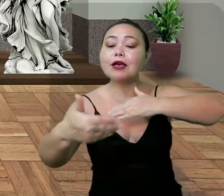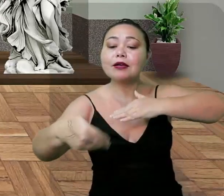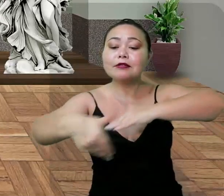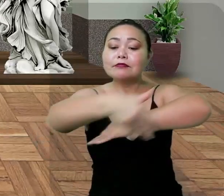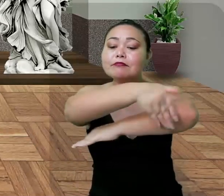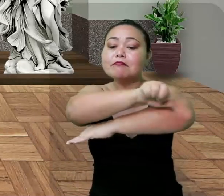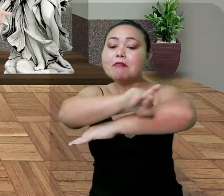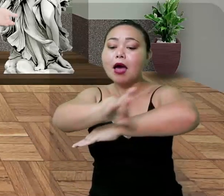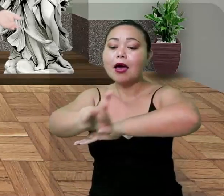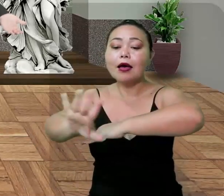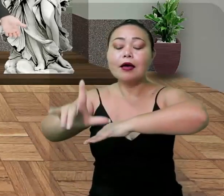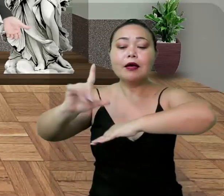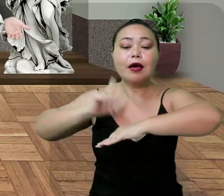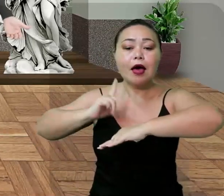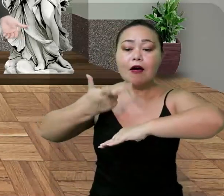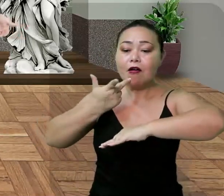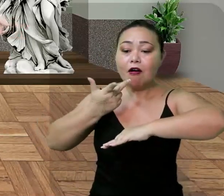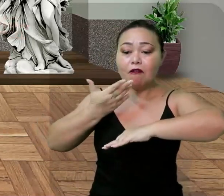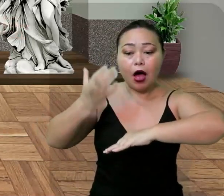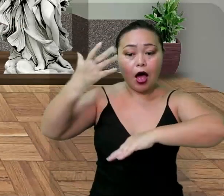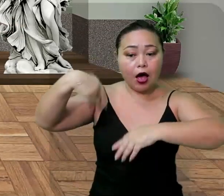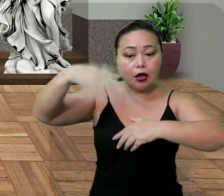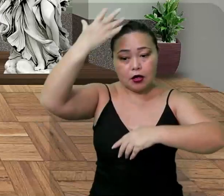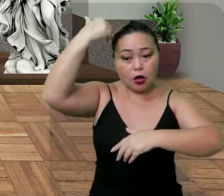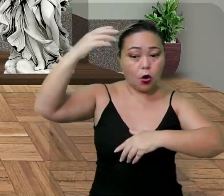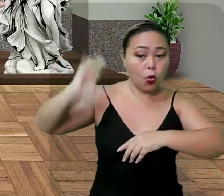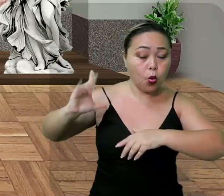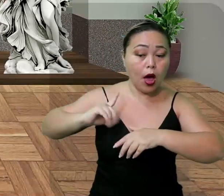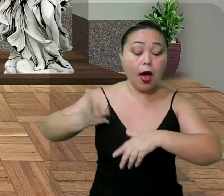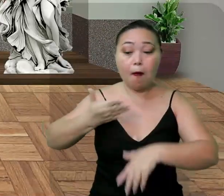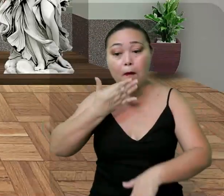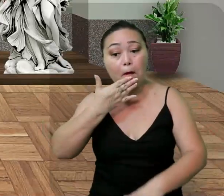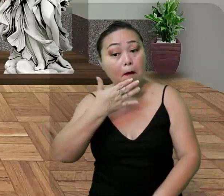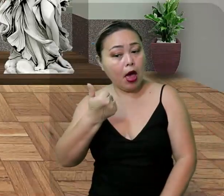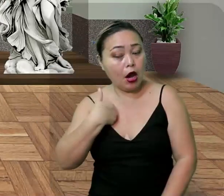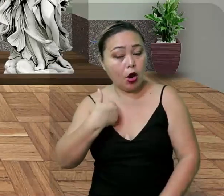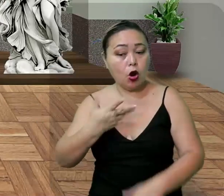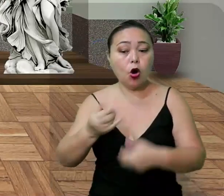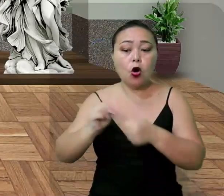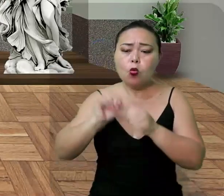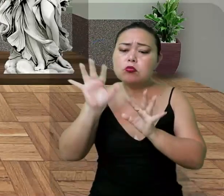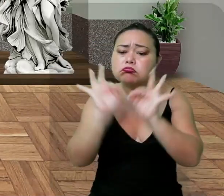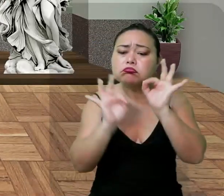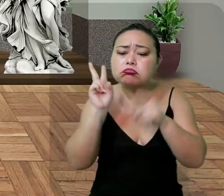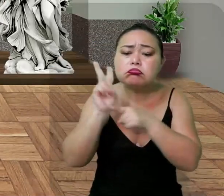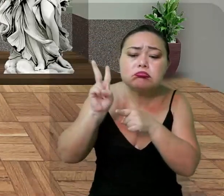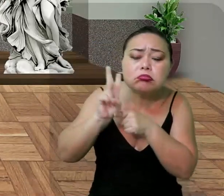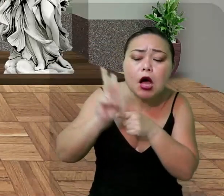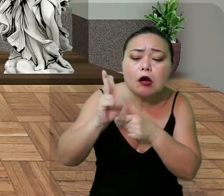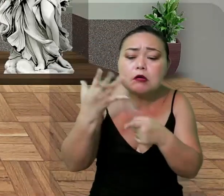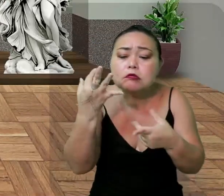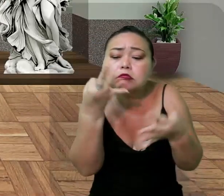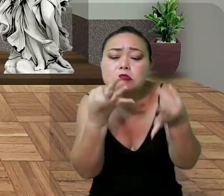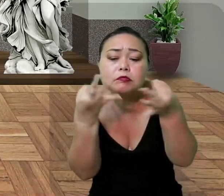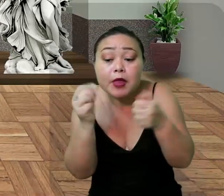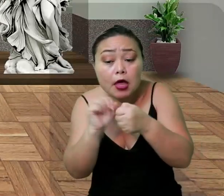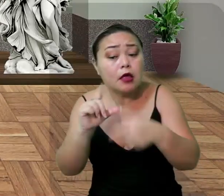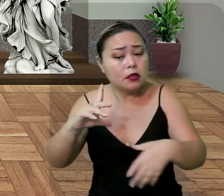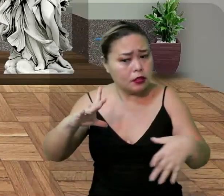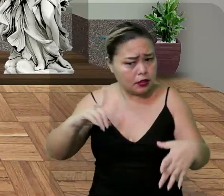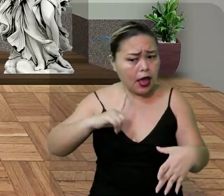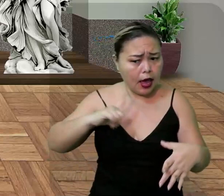estrada. Se fala que Curitiba é a melhor capital do Brasil, de boniteza, de cuidado de tudo. Então, existem